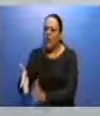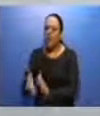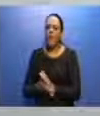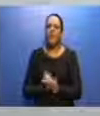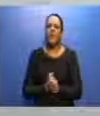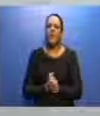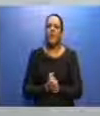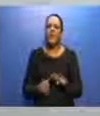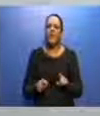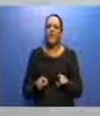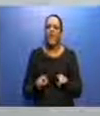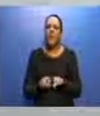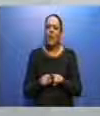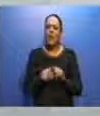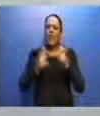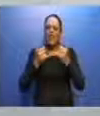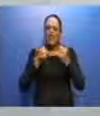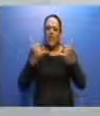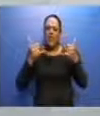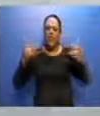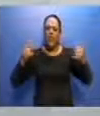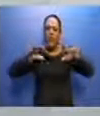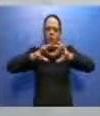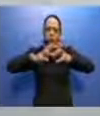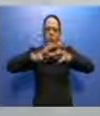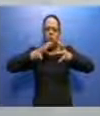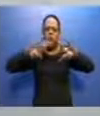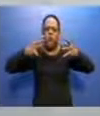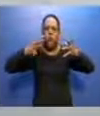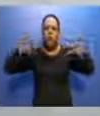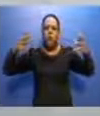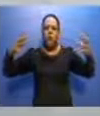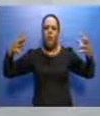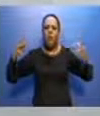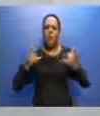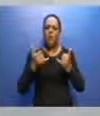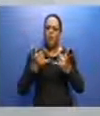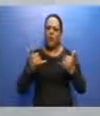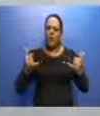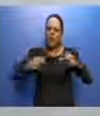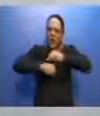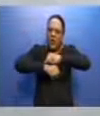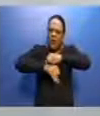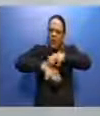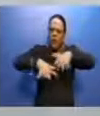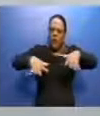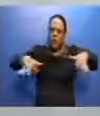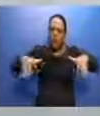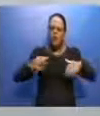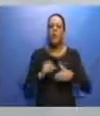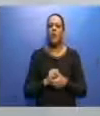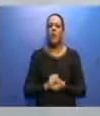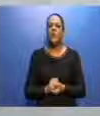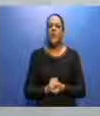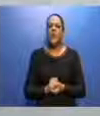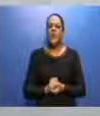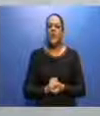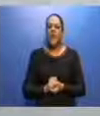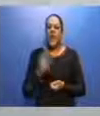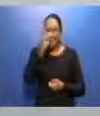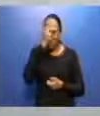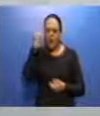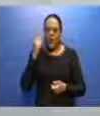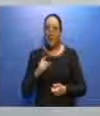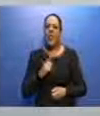acesso à energia elétrica também começou a ter entre aspas aí uma democratização né a